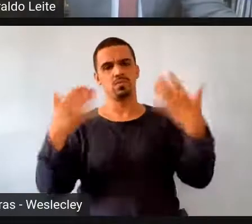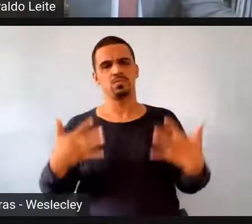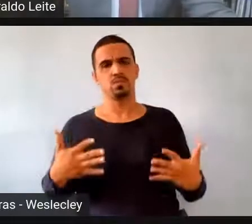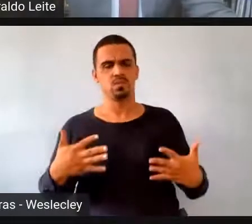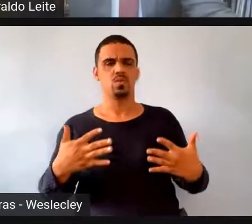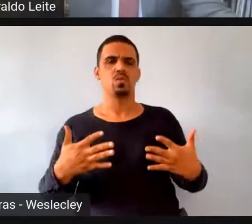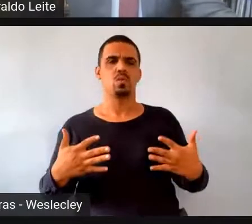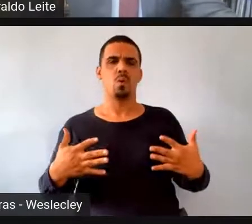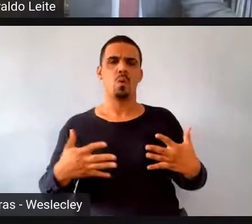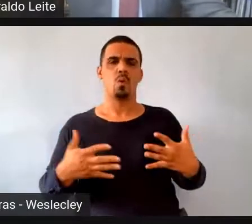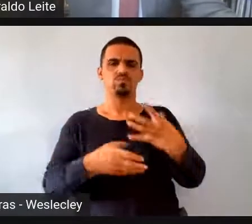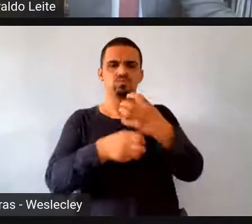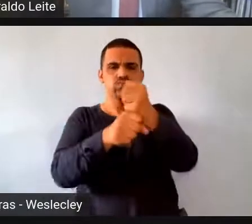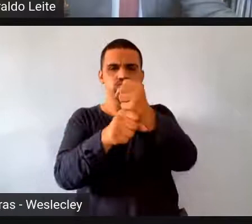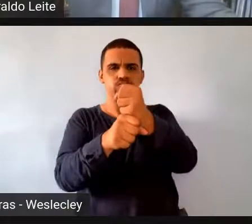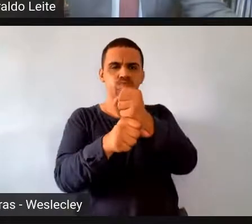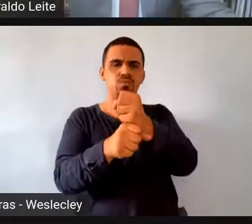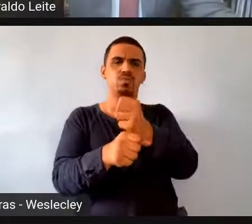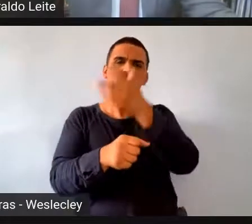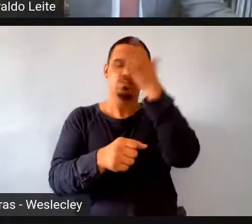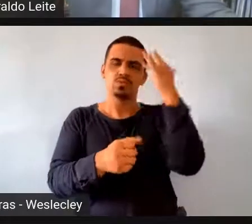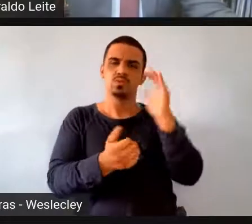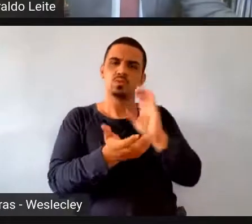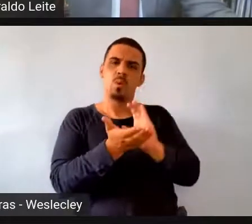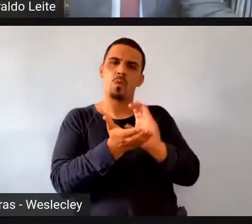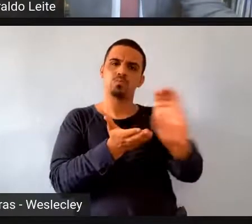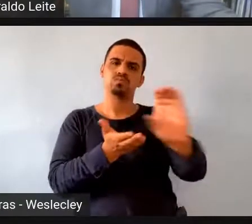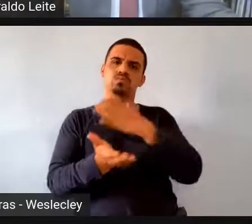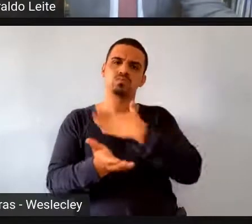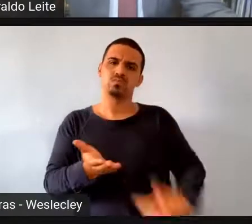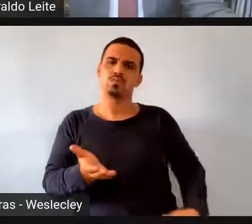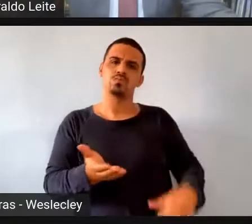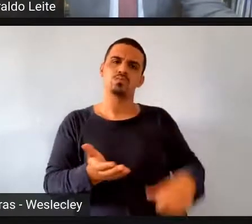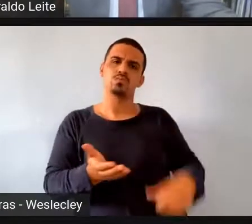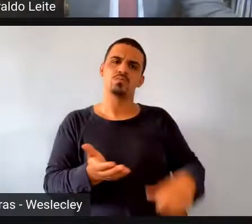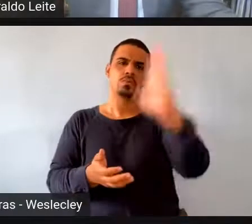de financiamento público, como a gente tem no Brasil, ele acaba